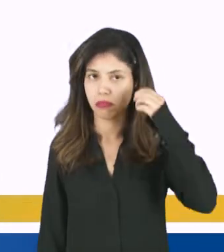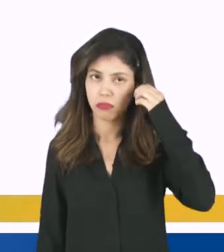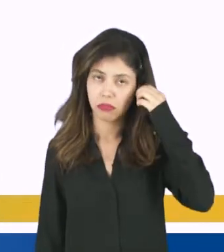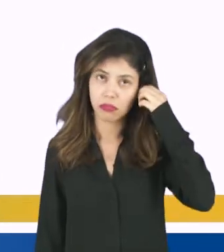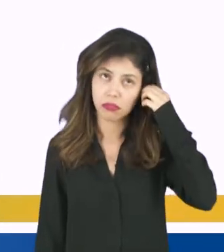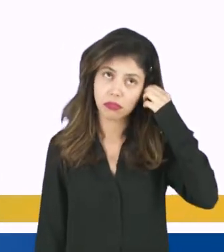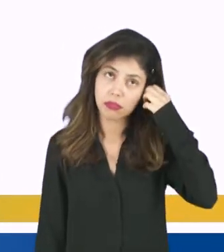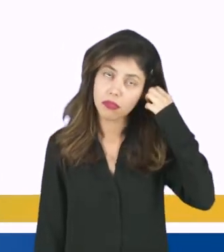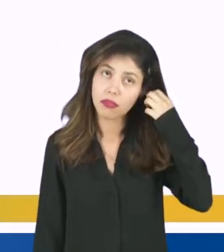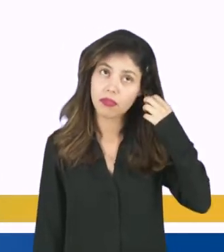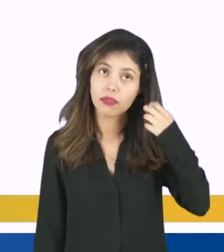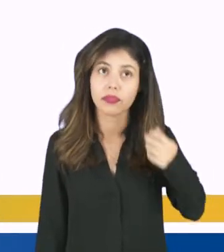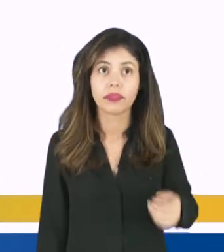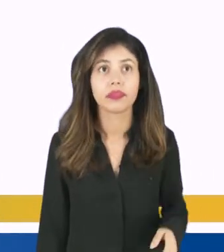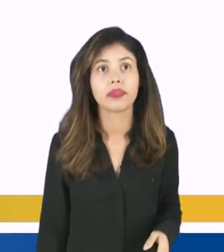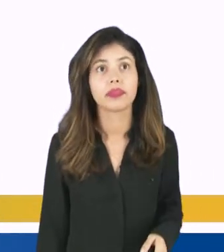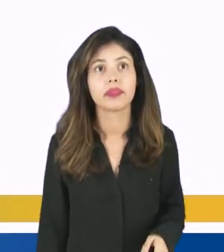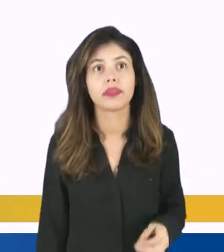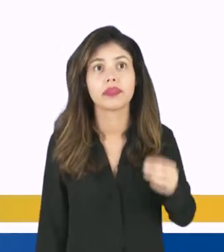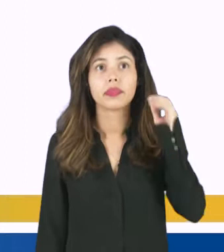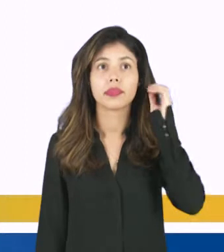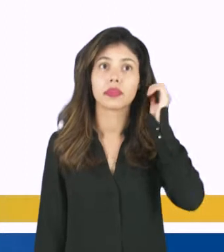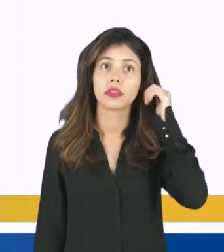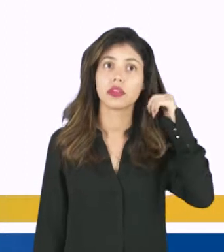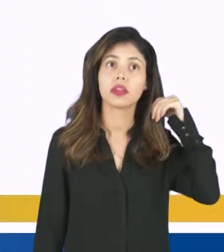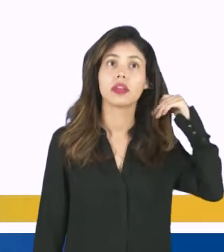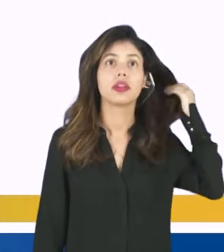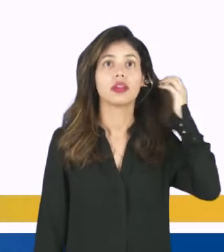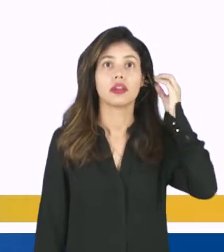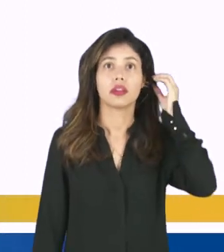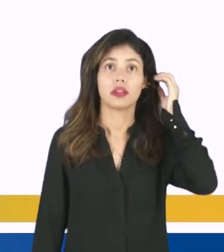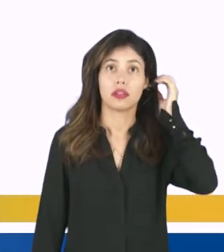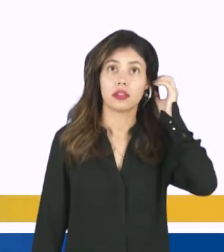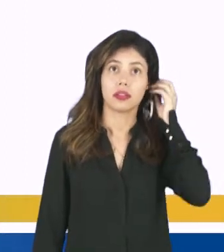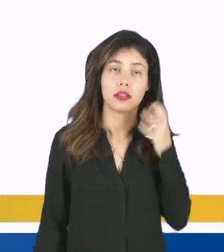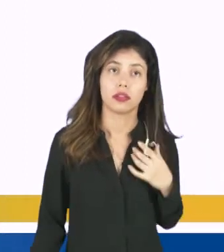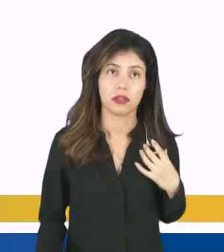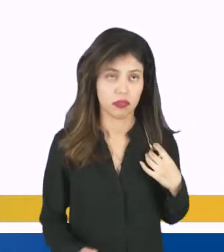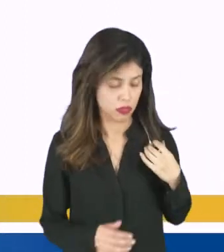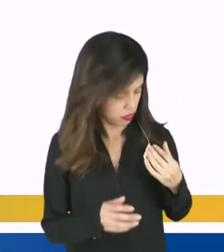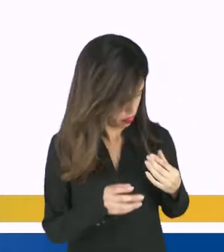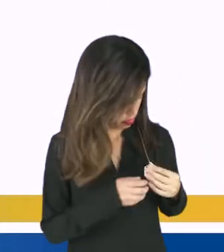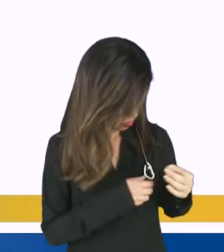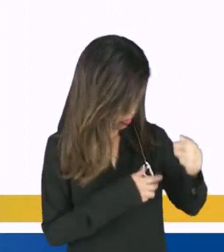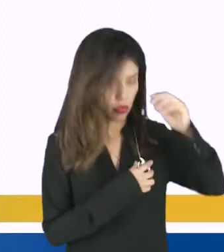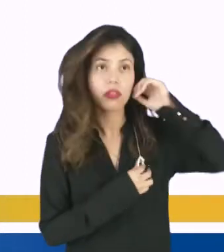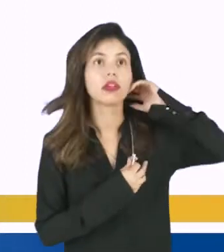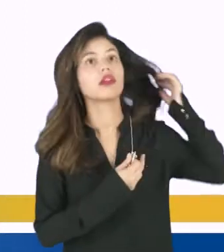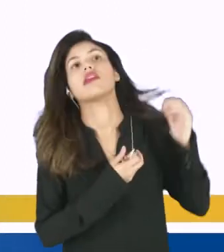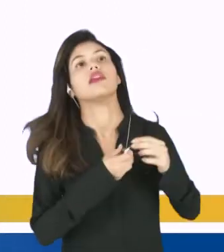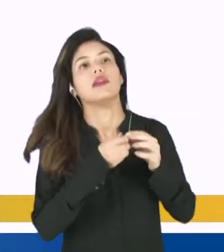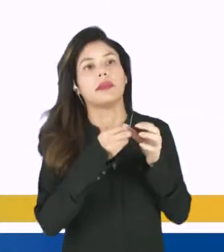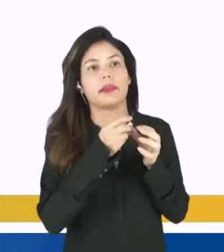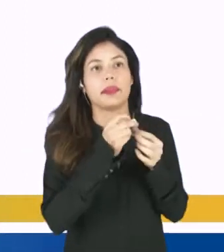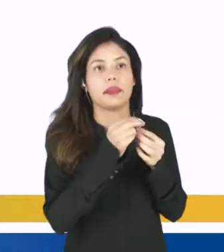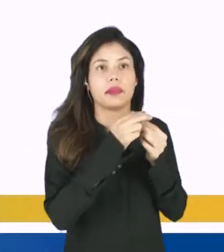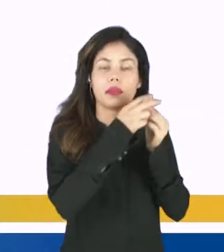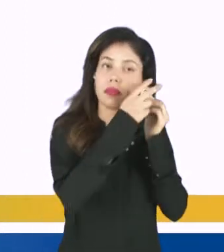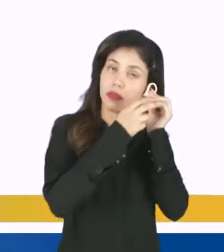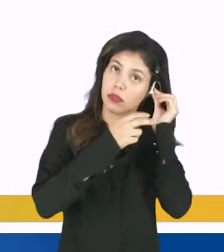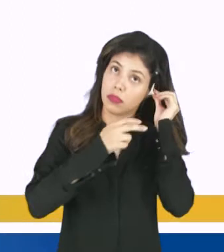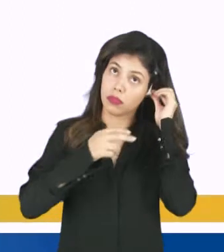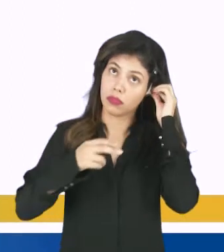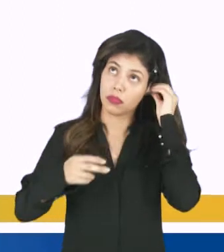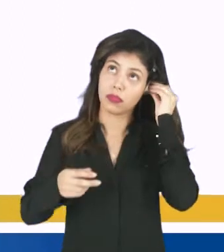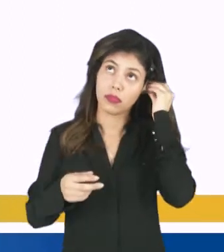das aulas anteriores o método da chave. Então, se vocês não acompanharam a aula, revejam a aula de